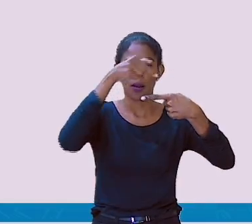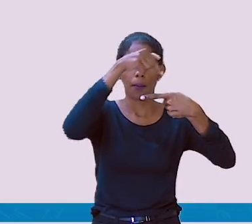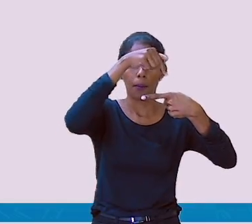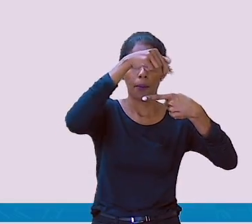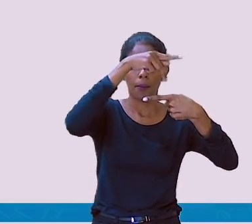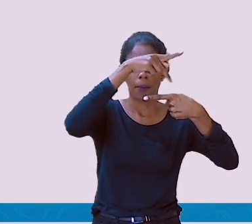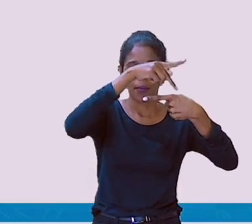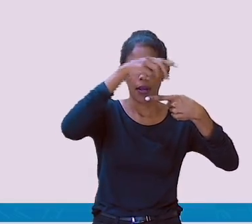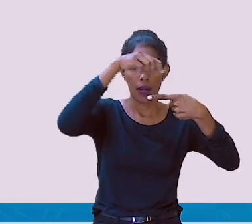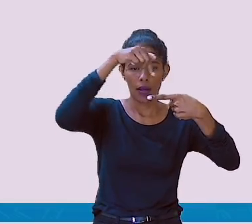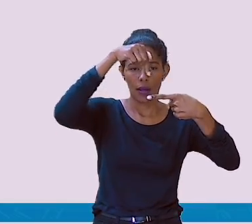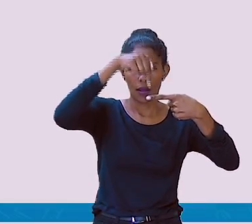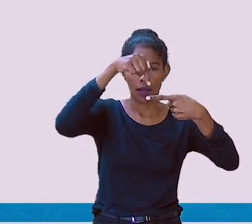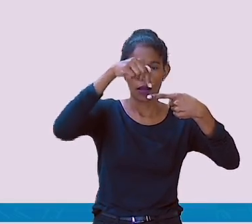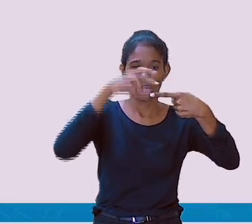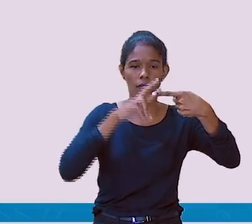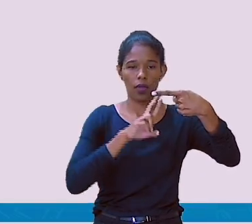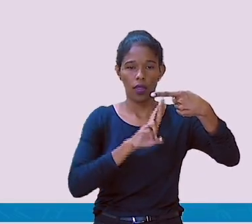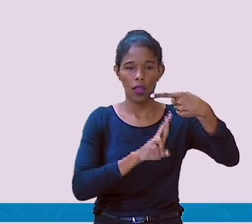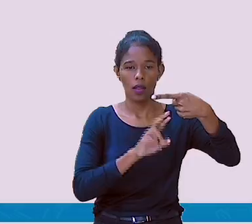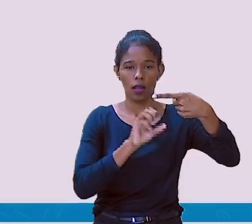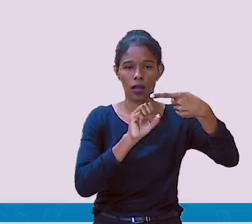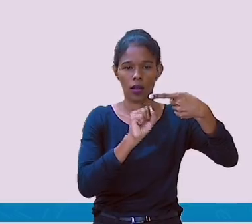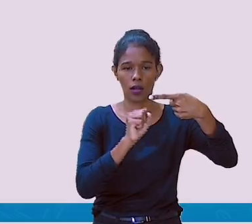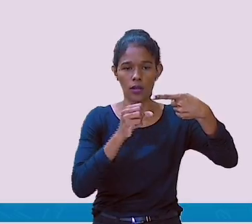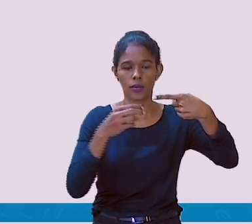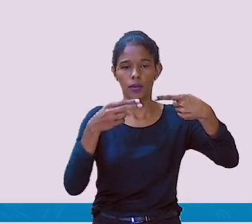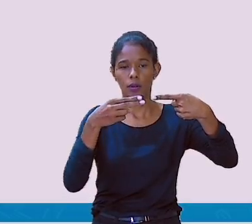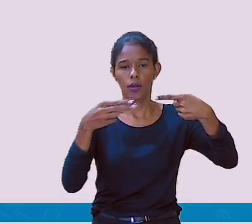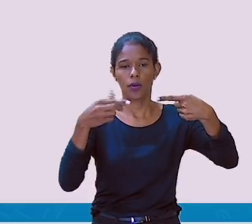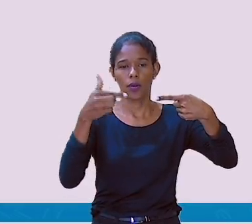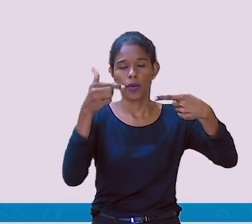medida dele é 2.